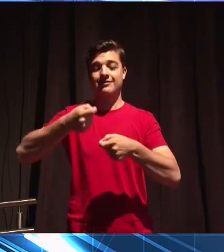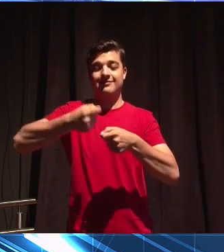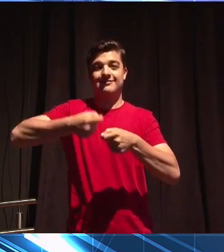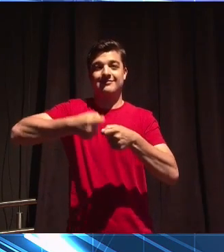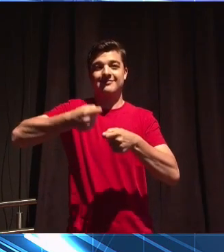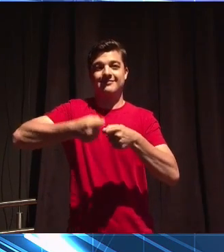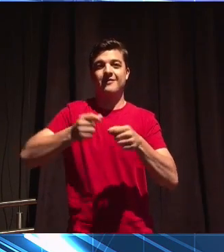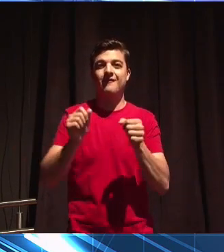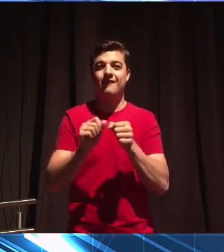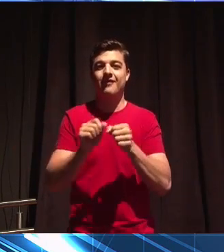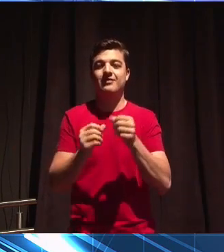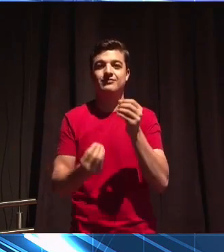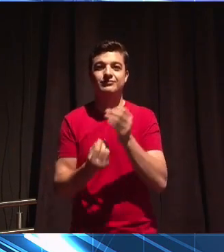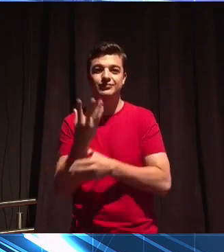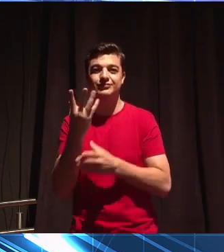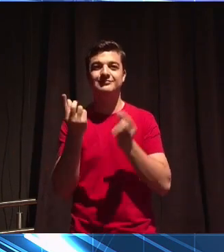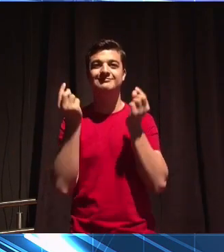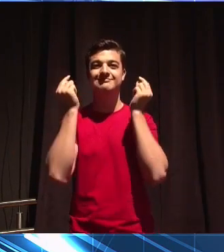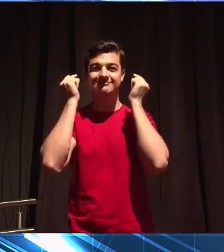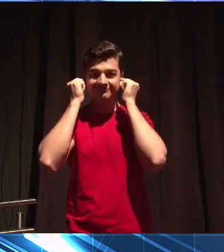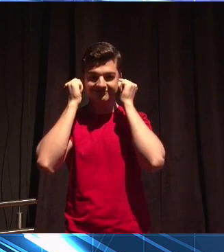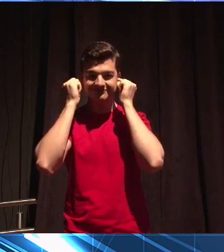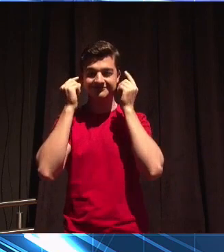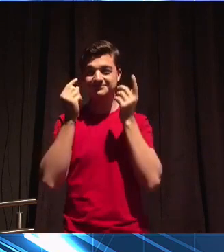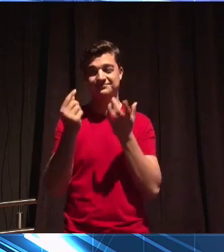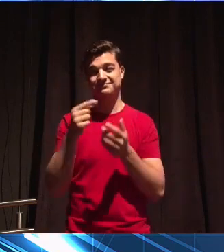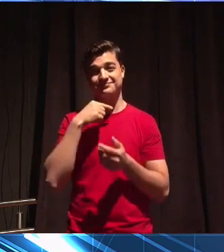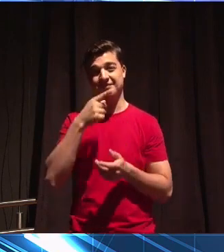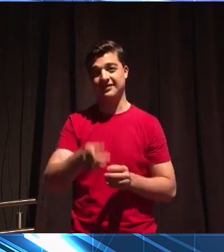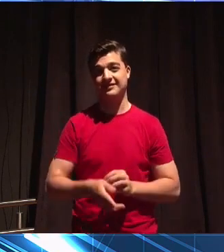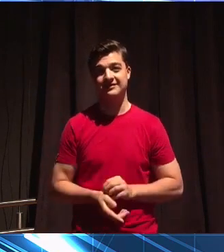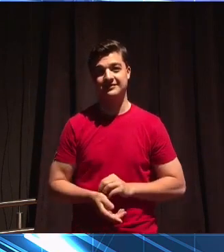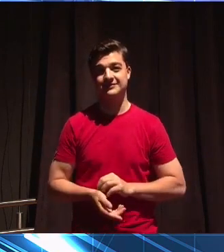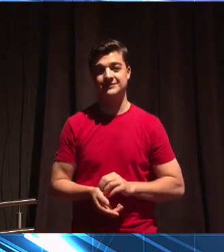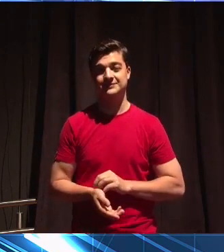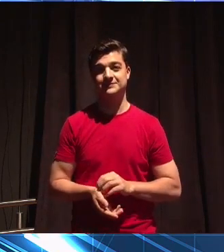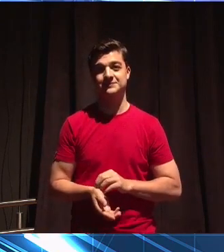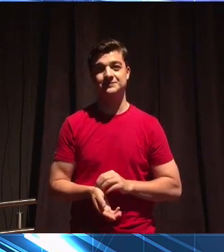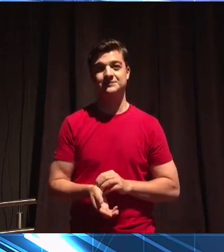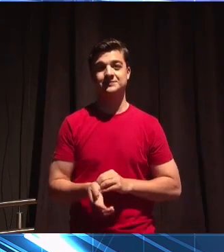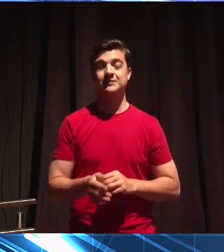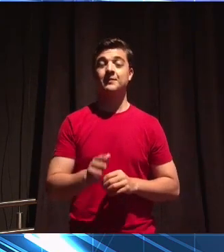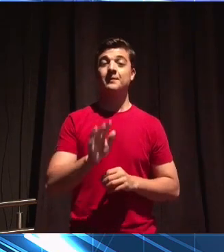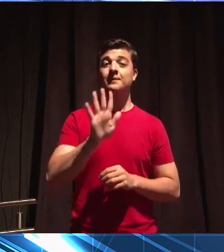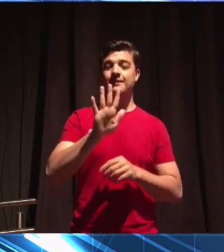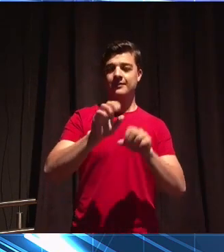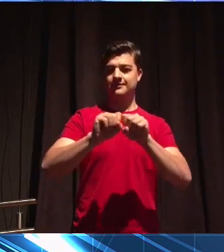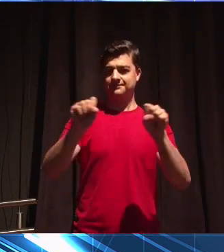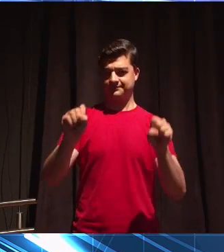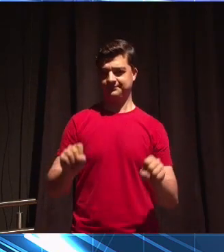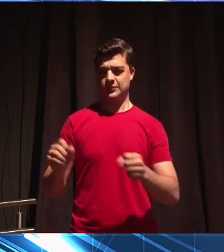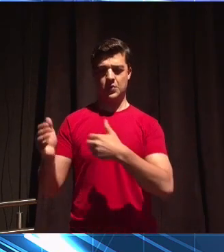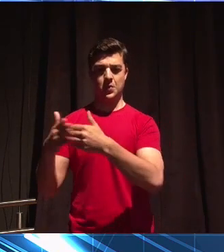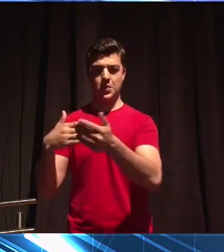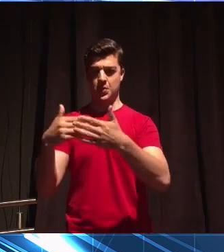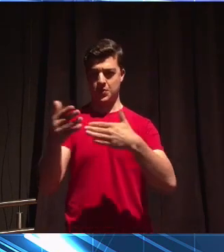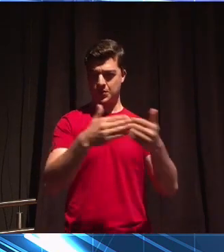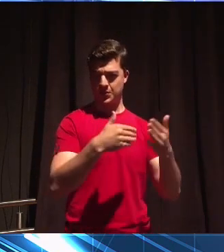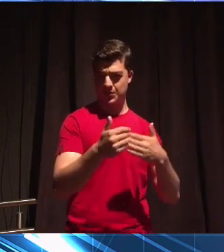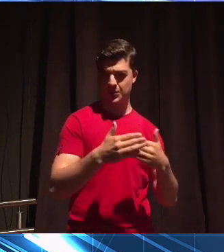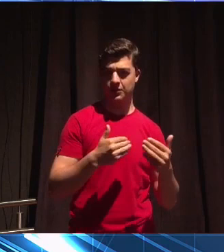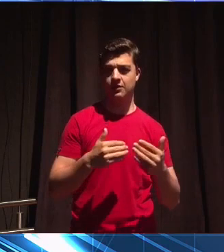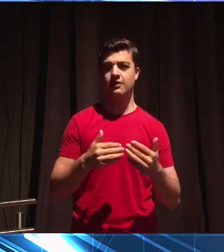próprio exobraço, por exemplo, que faça a captação. Por outro lado, qualquer sistema que vocês criam hoje coleta